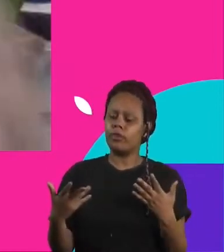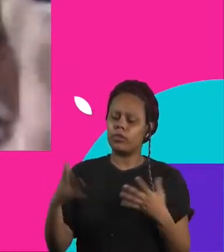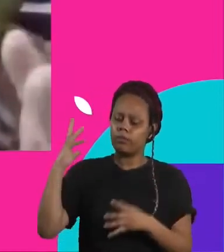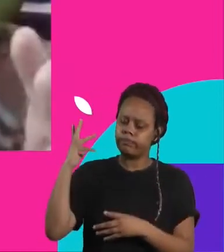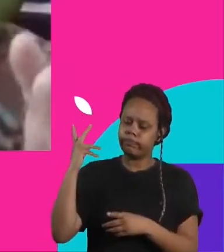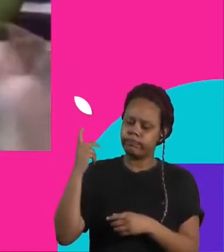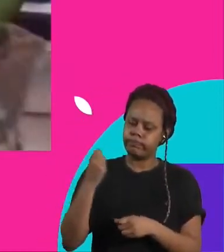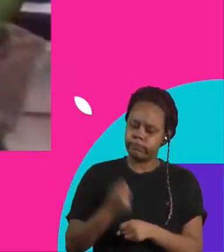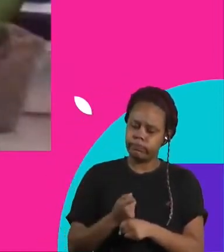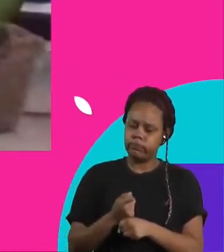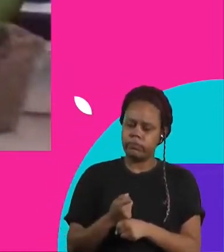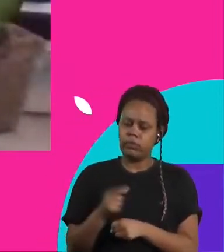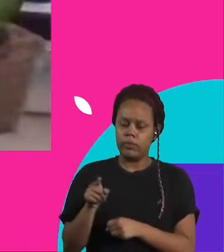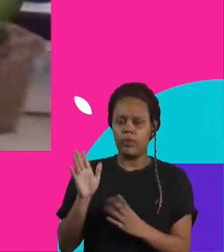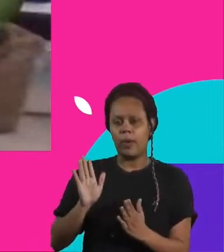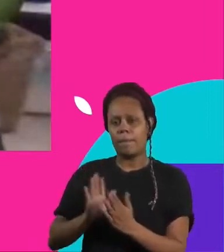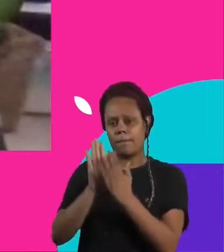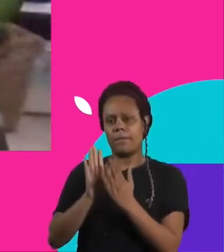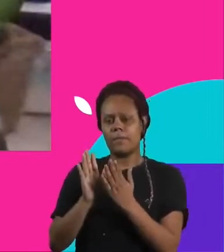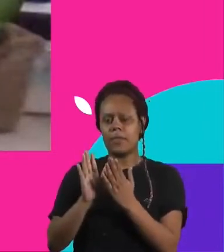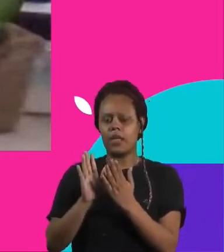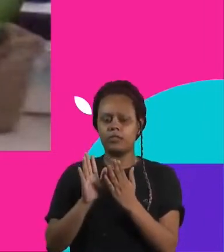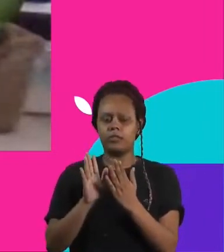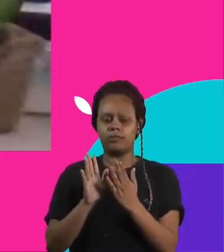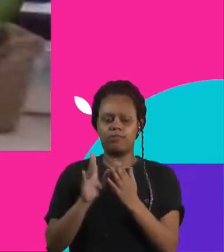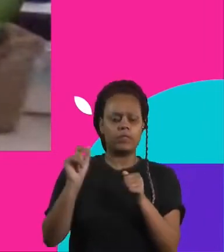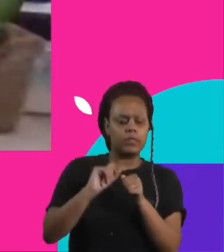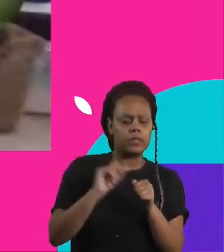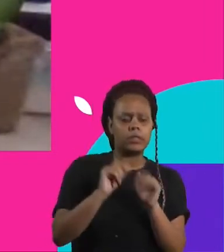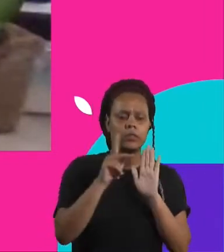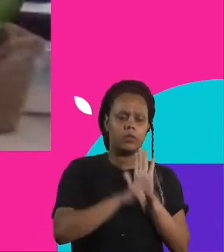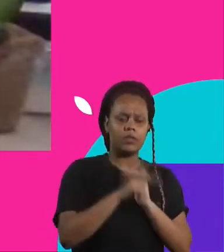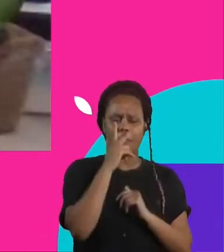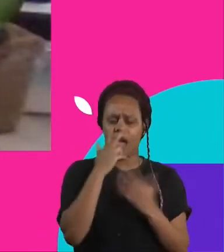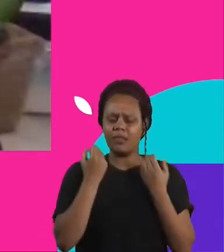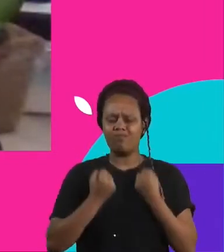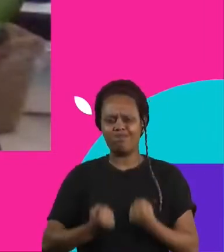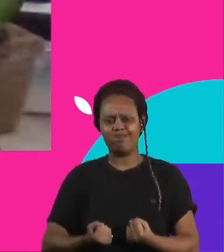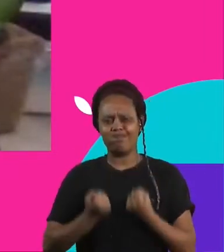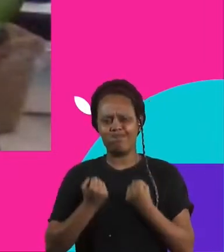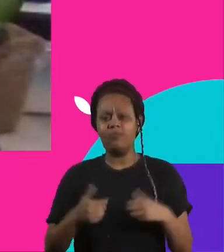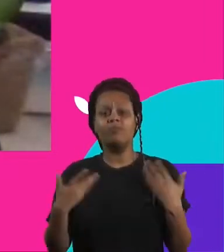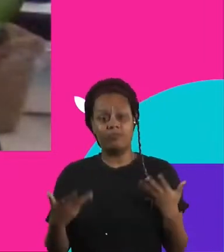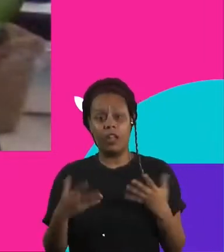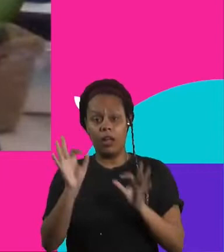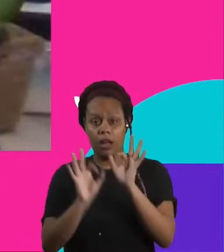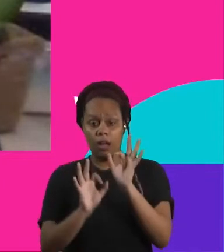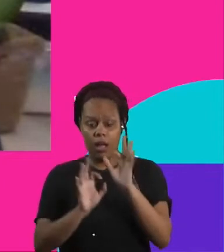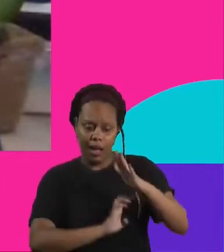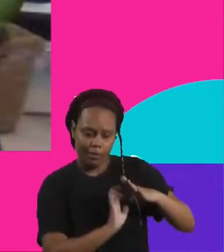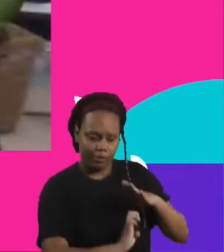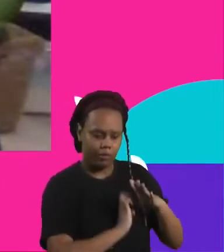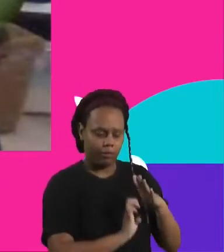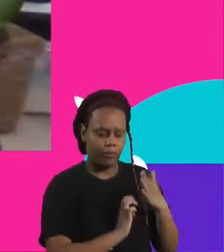para organizações fazendo projetos, fica muito pesado, eu acho, e as organizações acabam se inibindo. Então, acho que